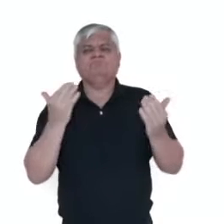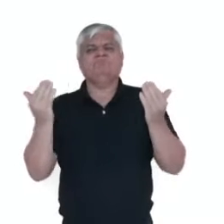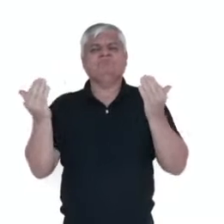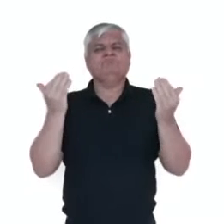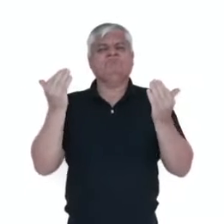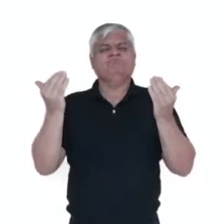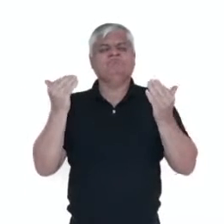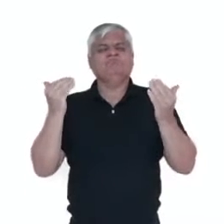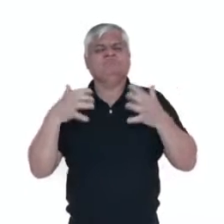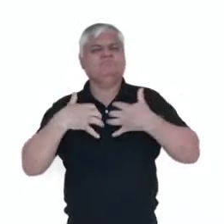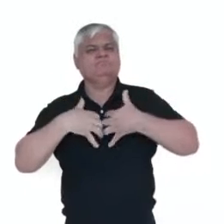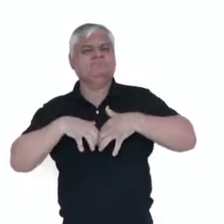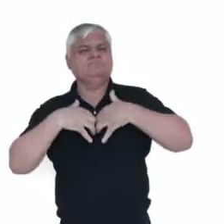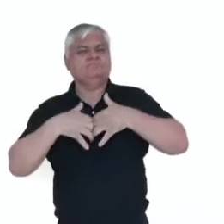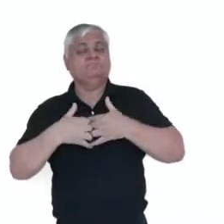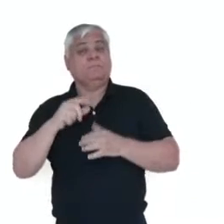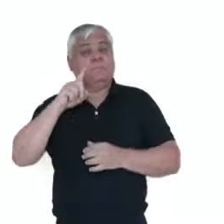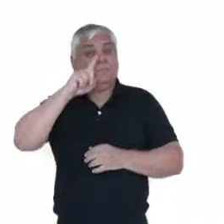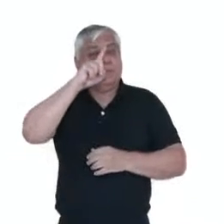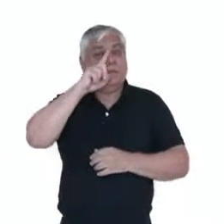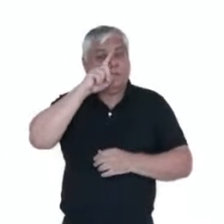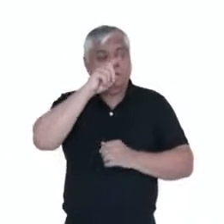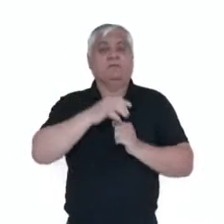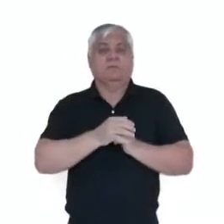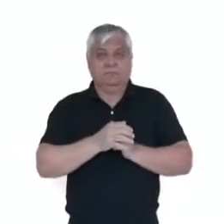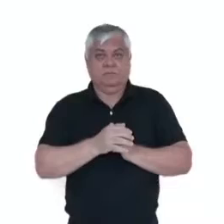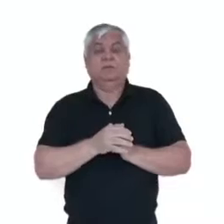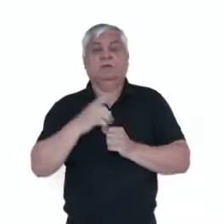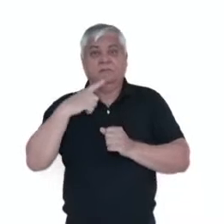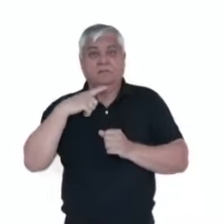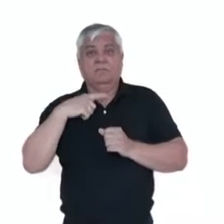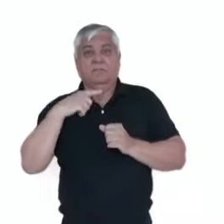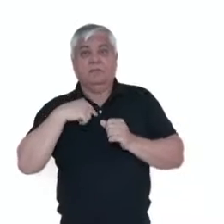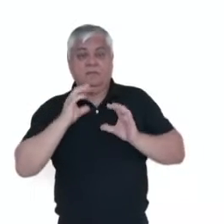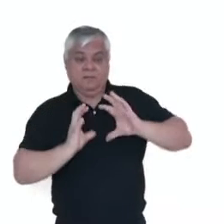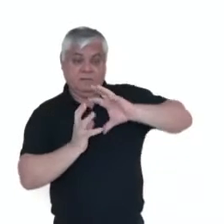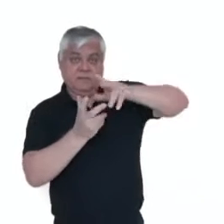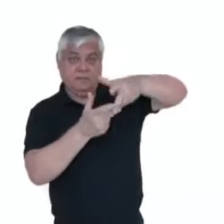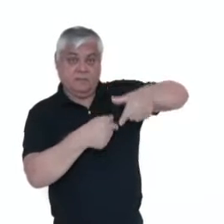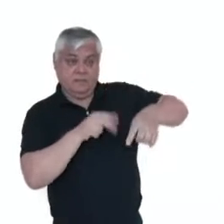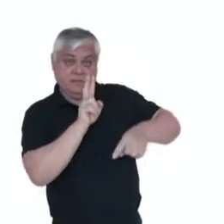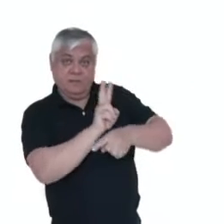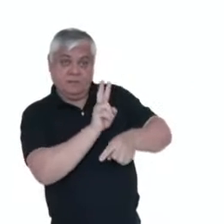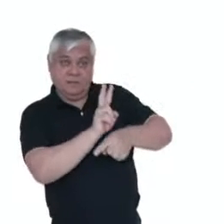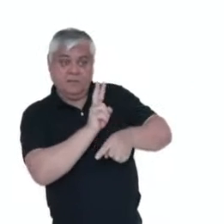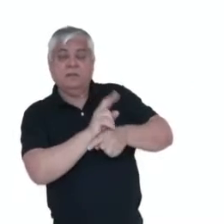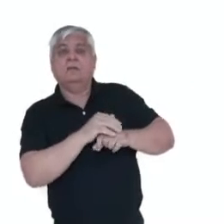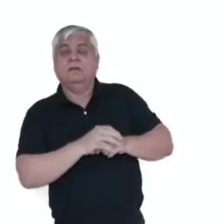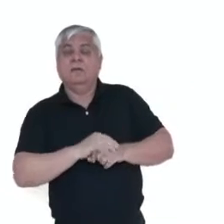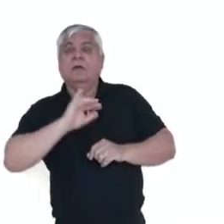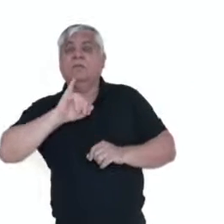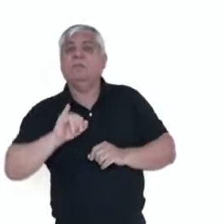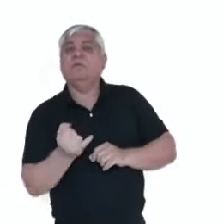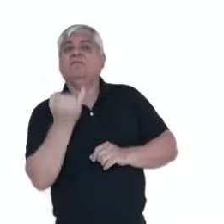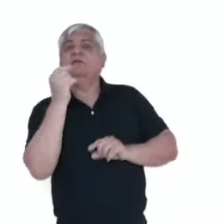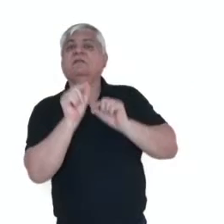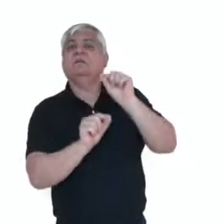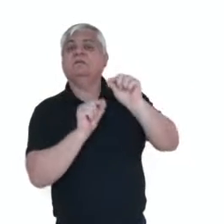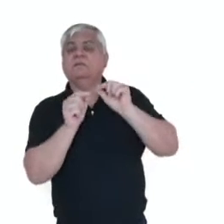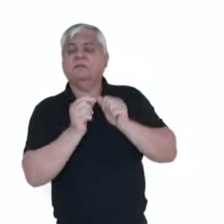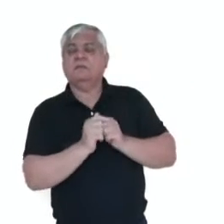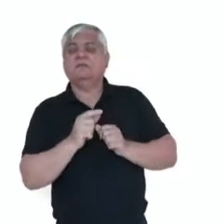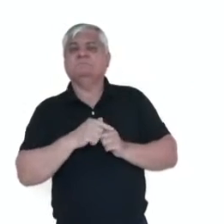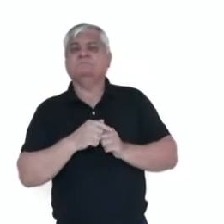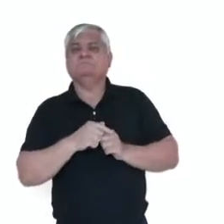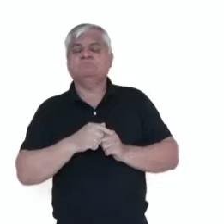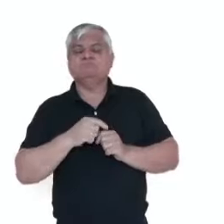estamos assumindo em nosso relacionamento insustentável com o meio ambiente e aproveitar a oportunidade para